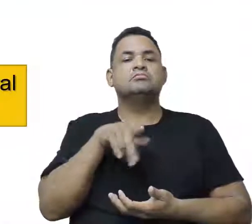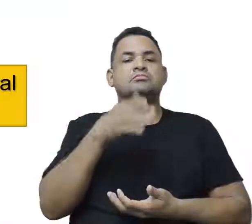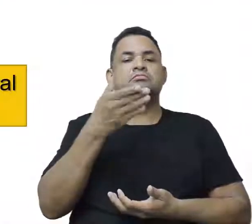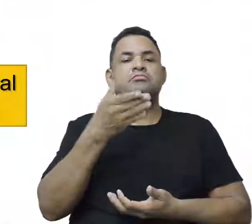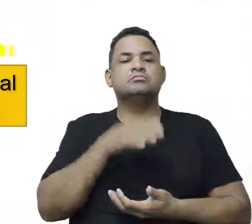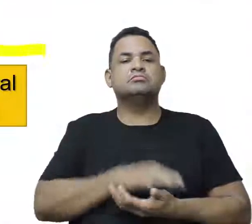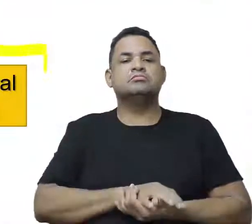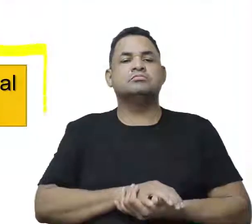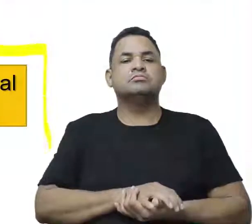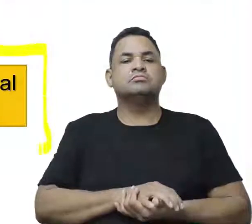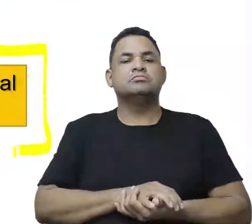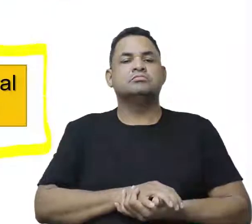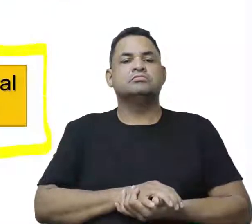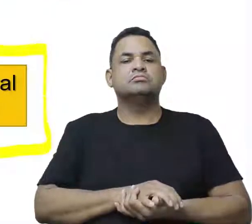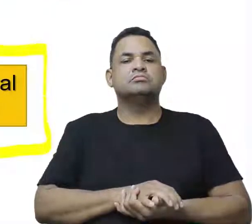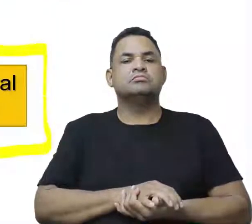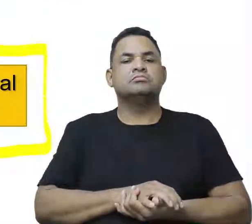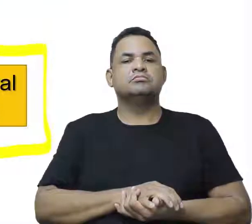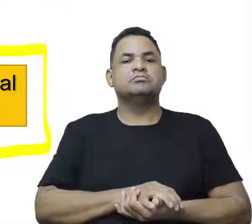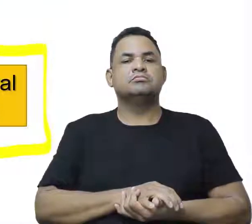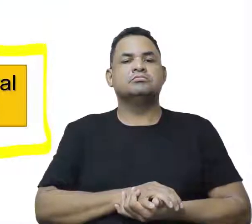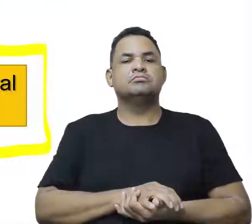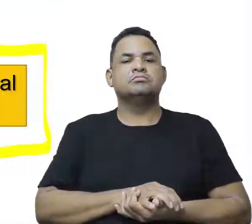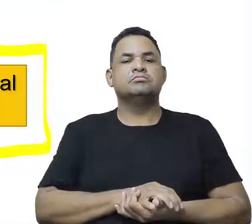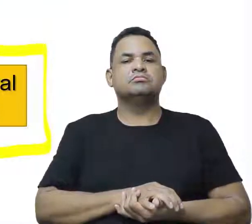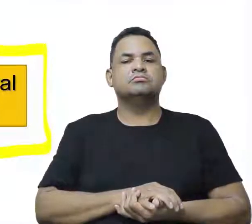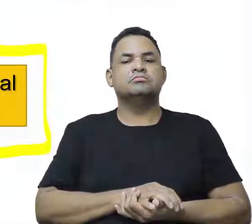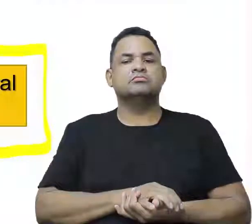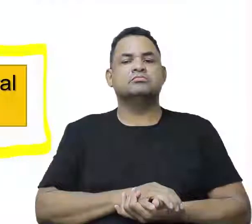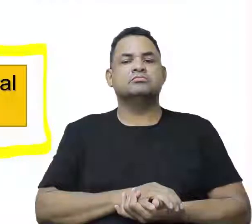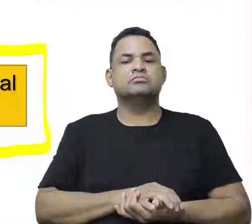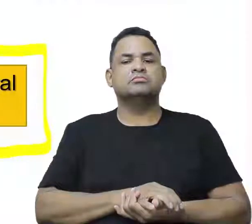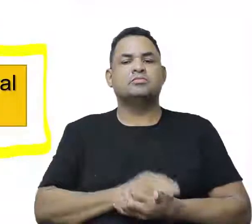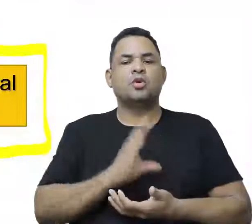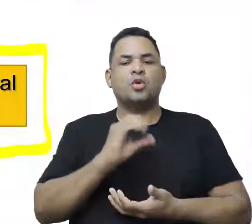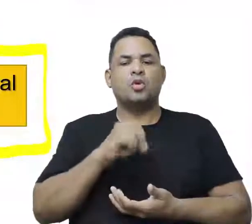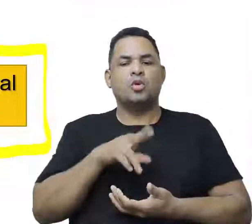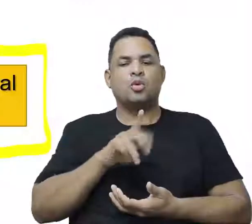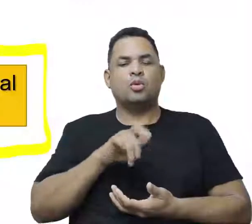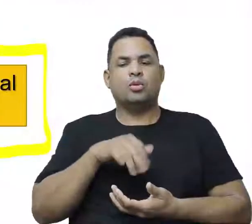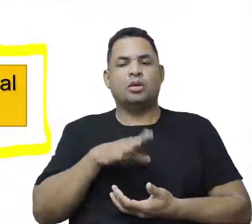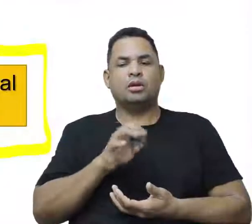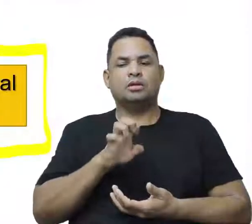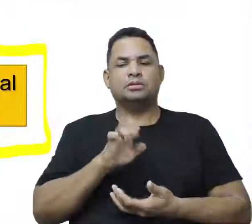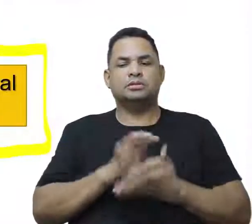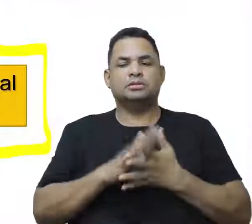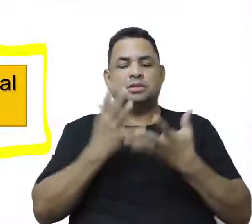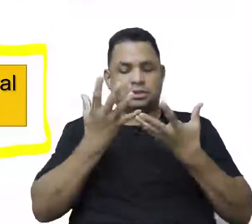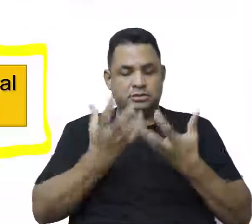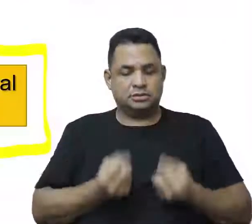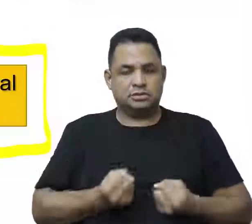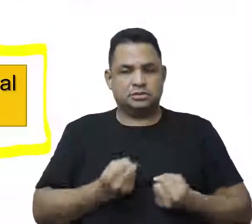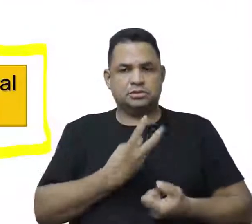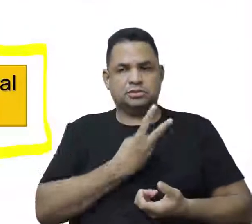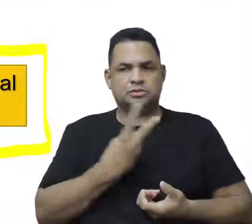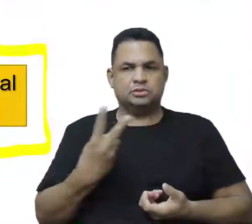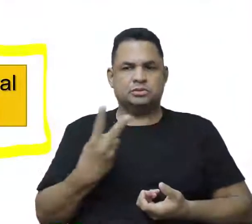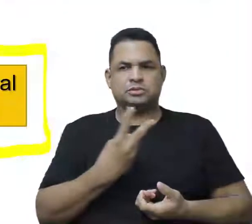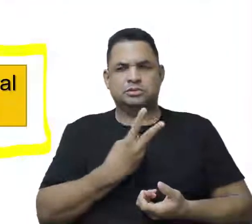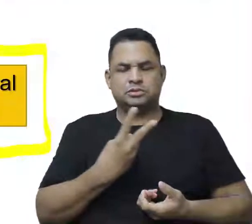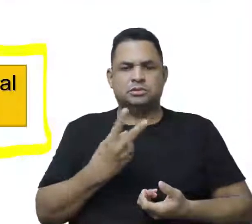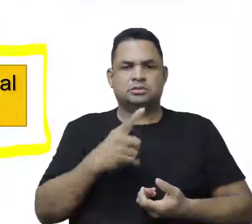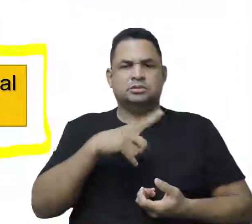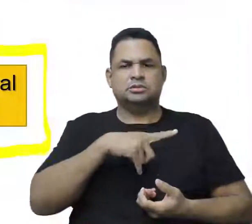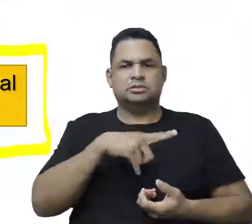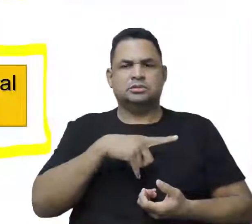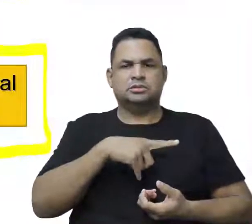próxima é uma atitude corporal o quê? Congruente. Congruente está dizendo o quê? Que é a aceitação, né, dos dois. Então, aqui a gente